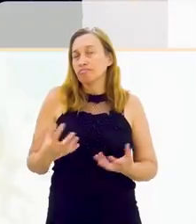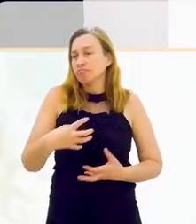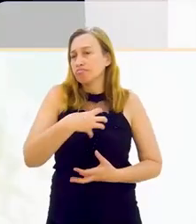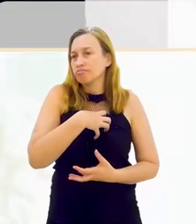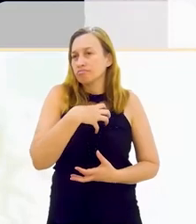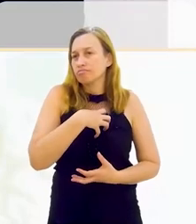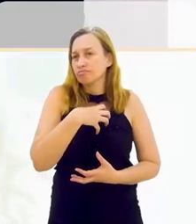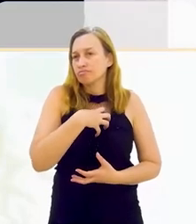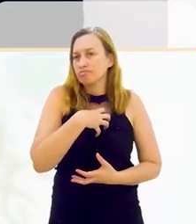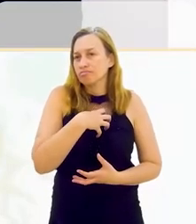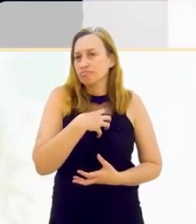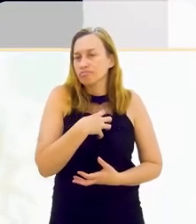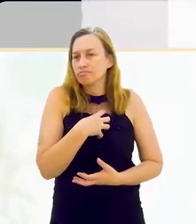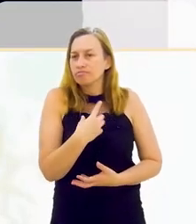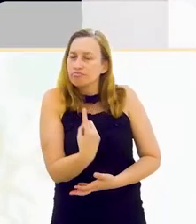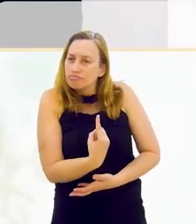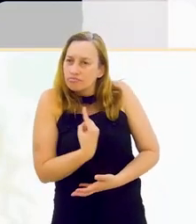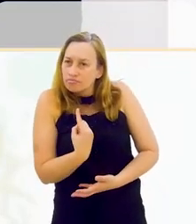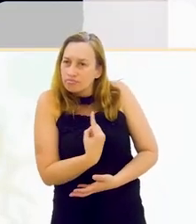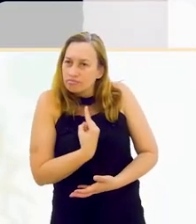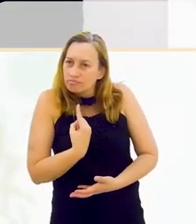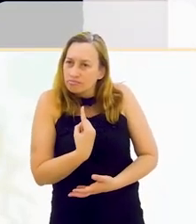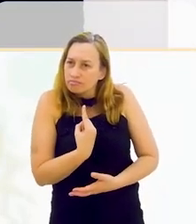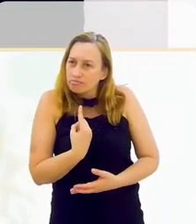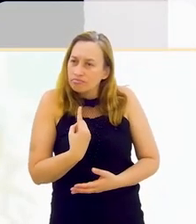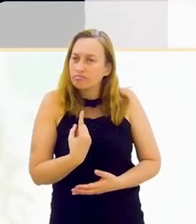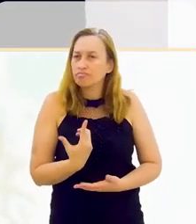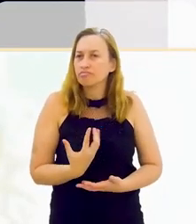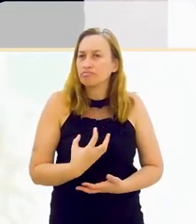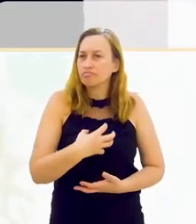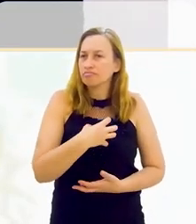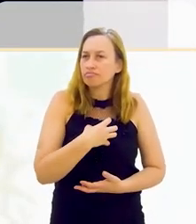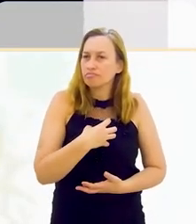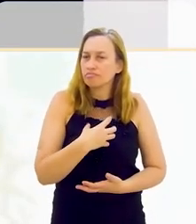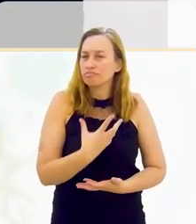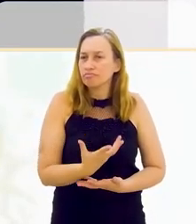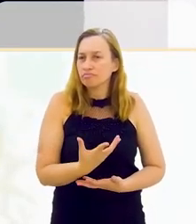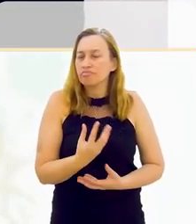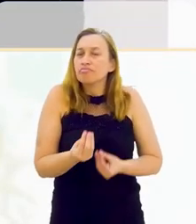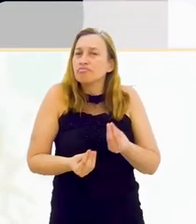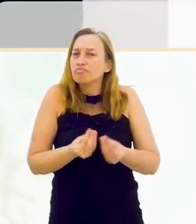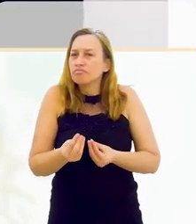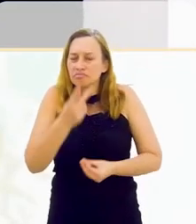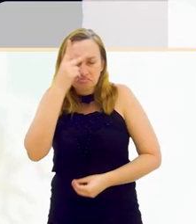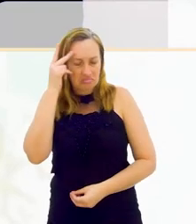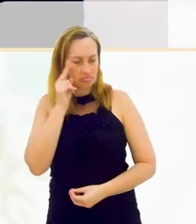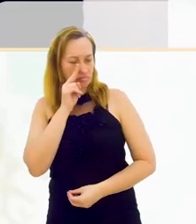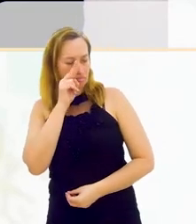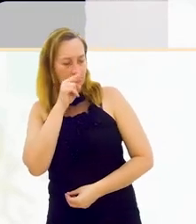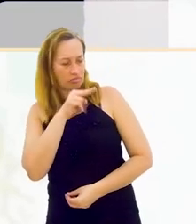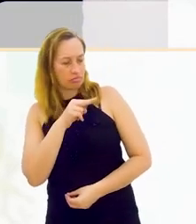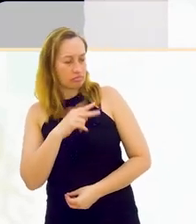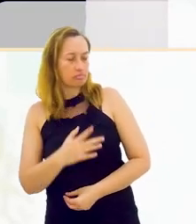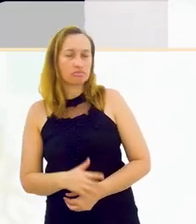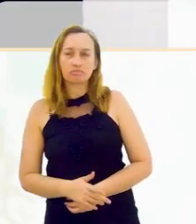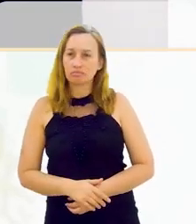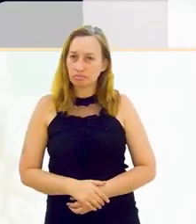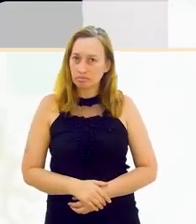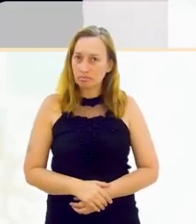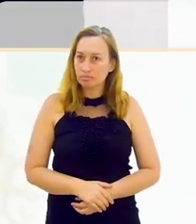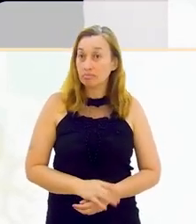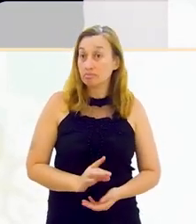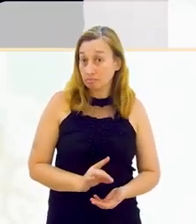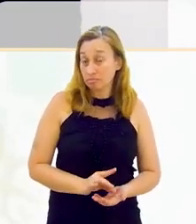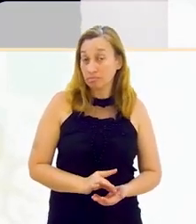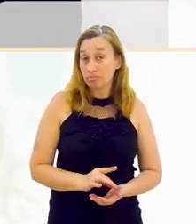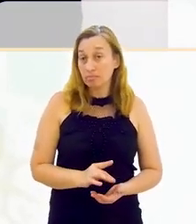invisibilidade, no sentido da baixa autoestima, de como as pessoas olham,